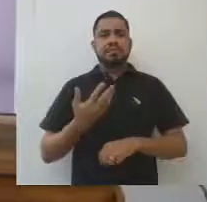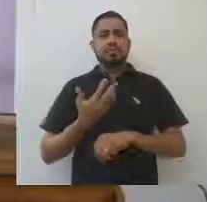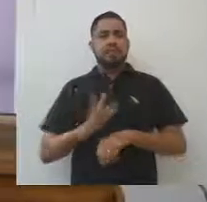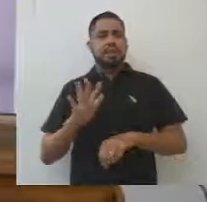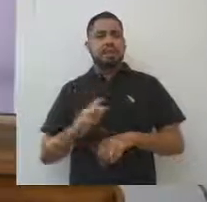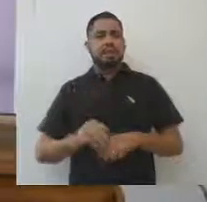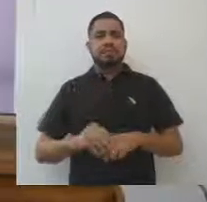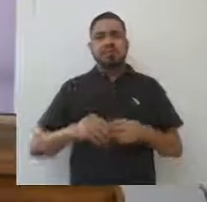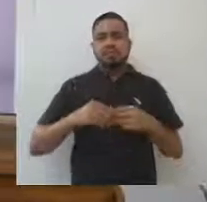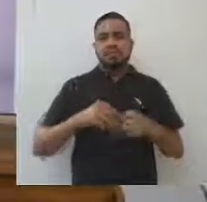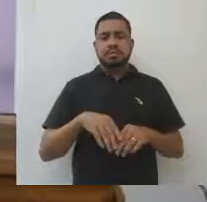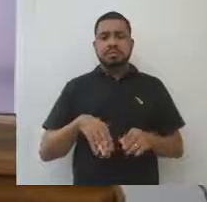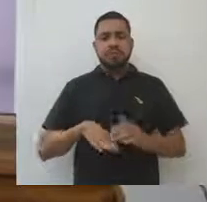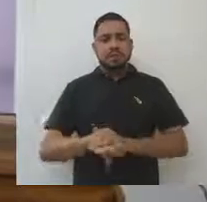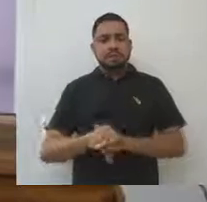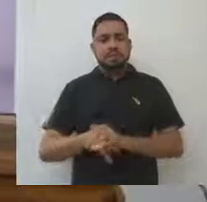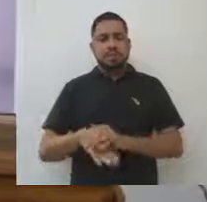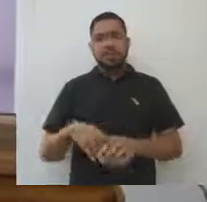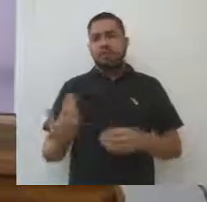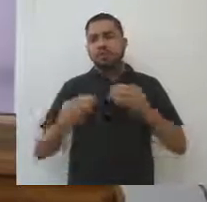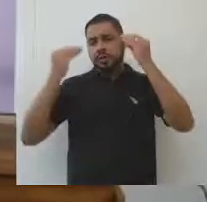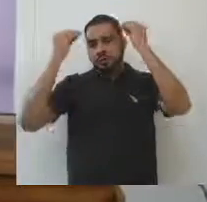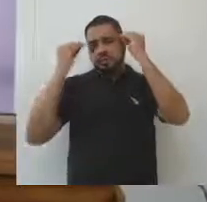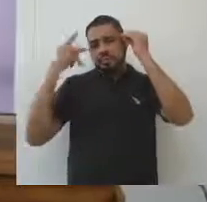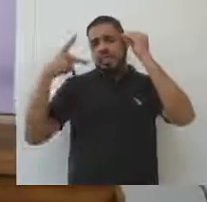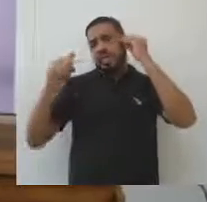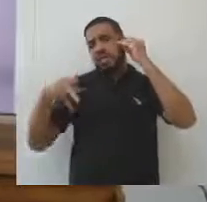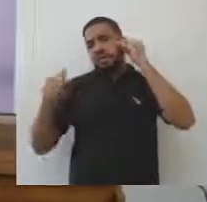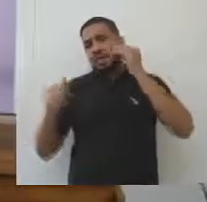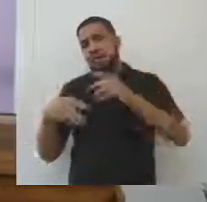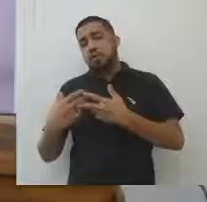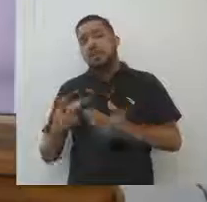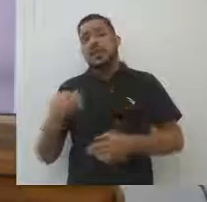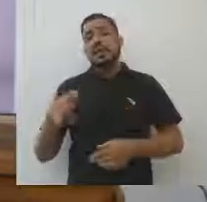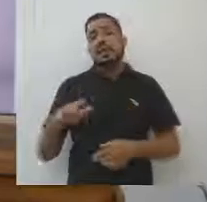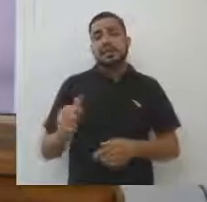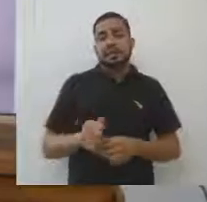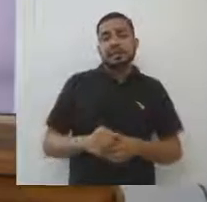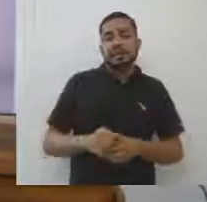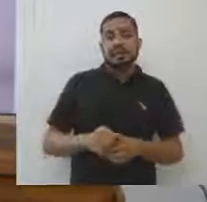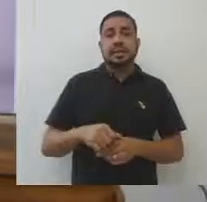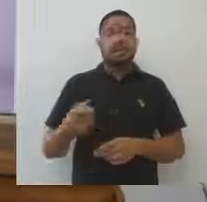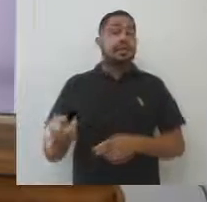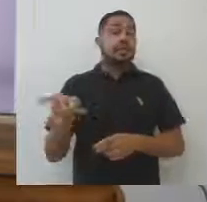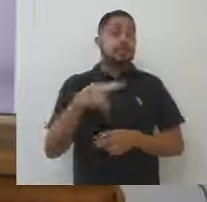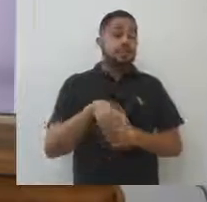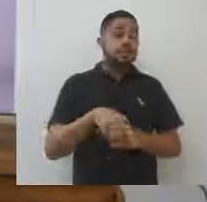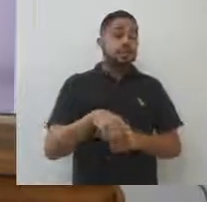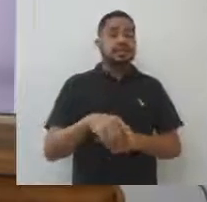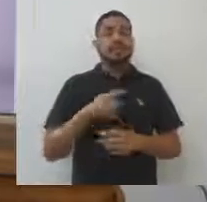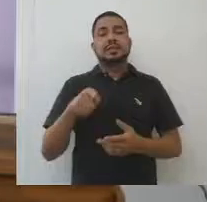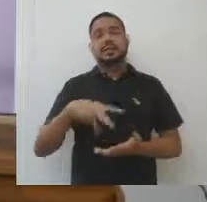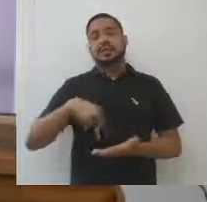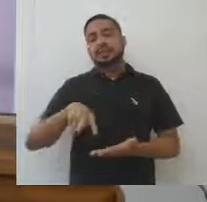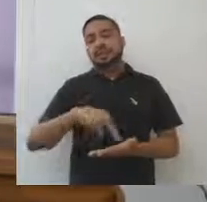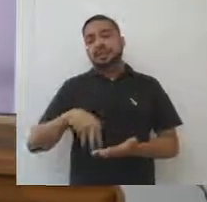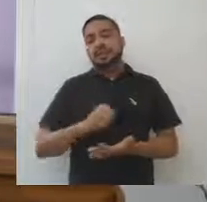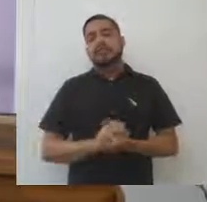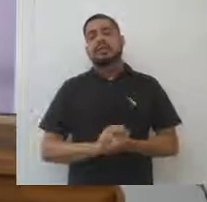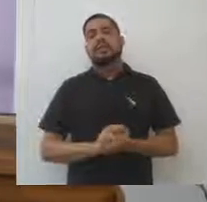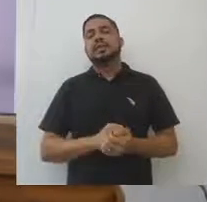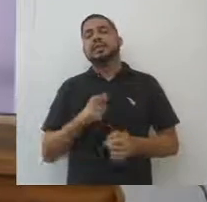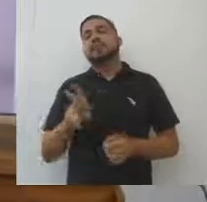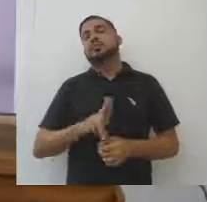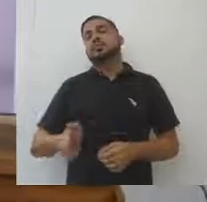o chapá, panamá ou palheta, tá certo? E observe que uma da mão ele dança, a outra, nessa dança de salão,